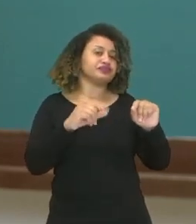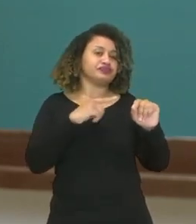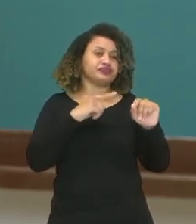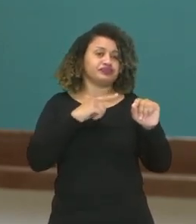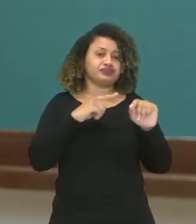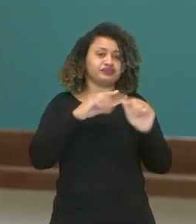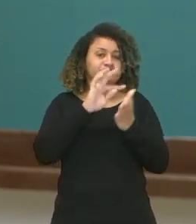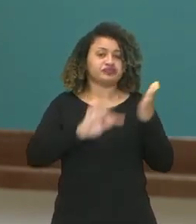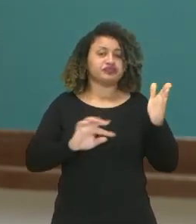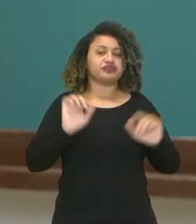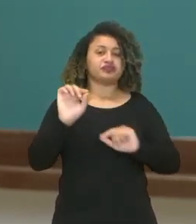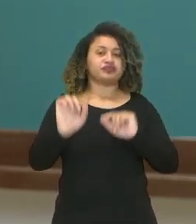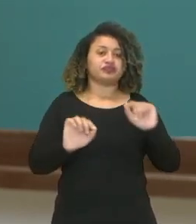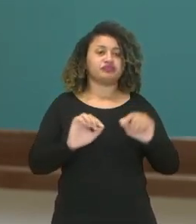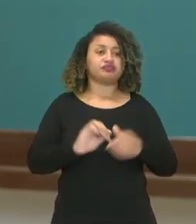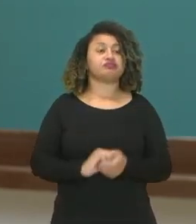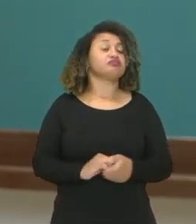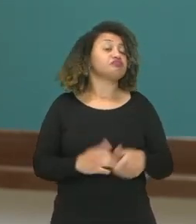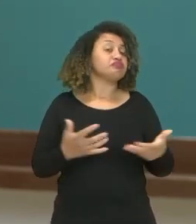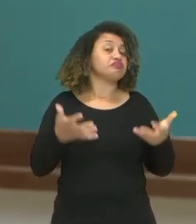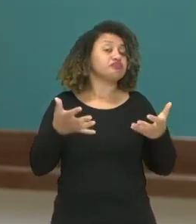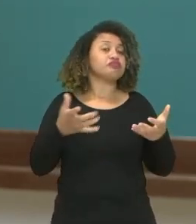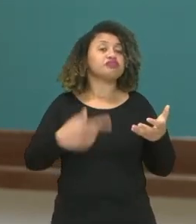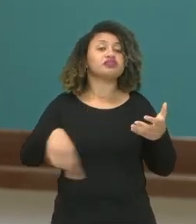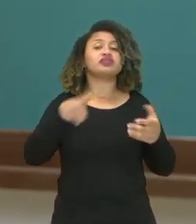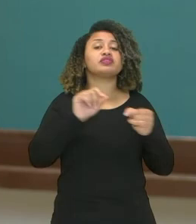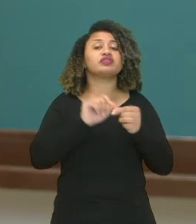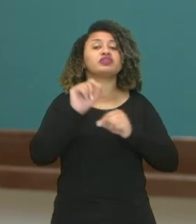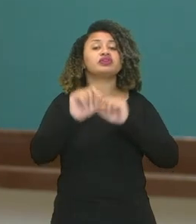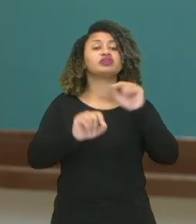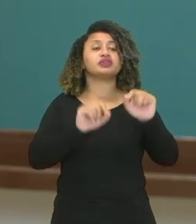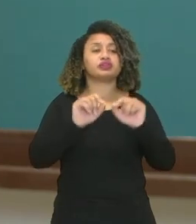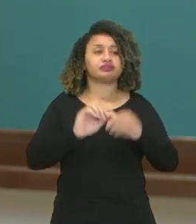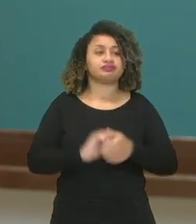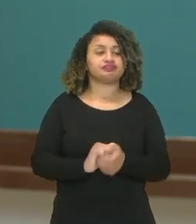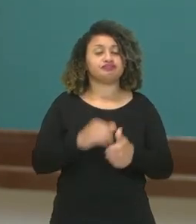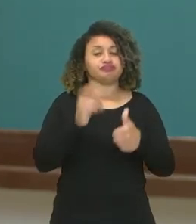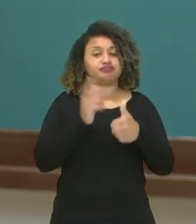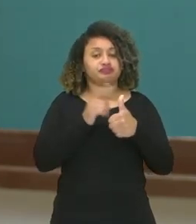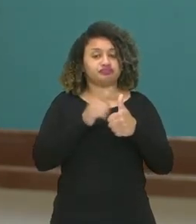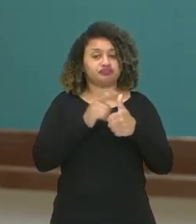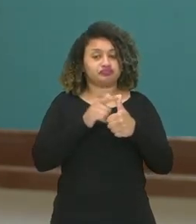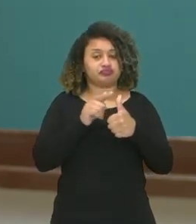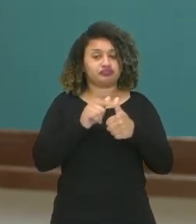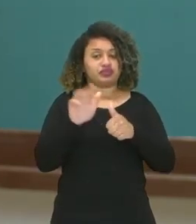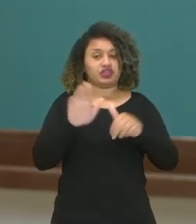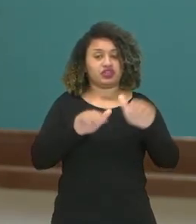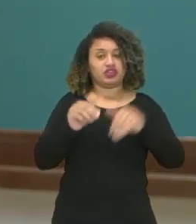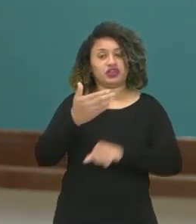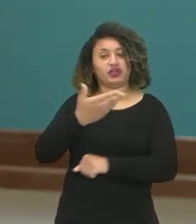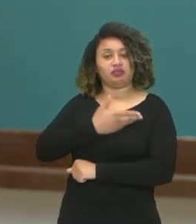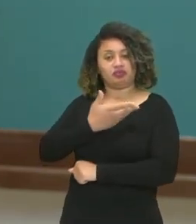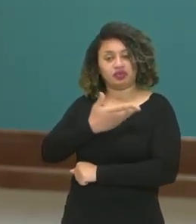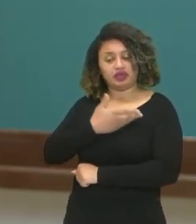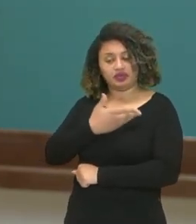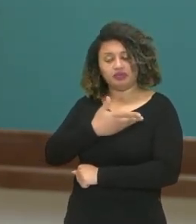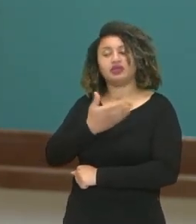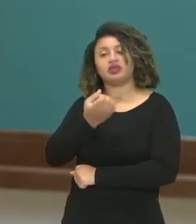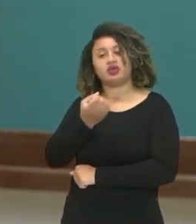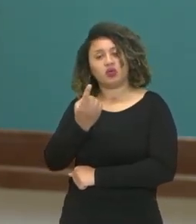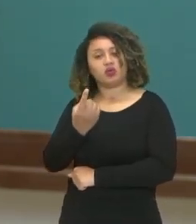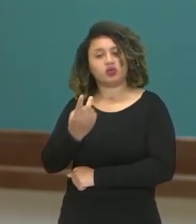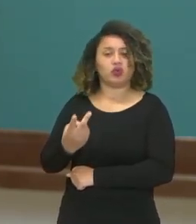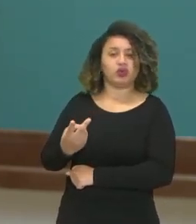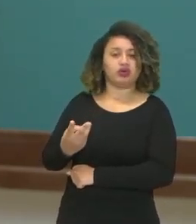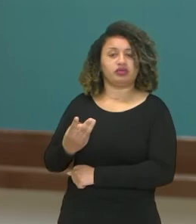texto. Então, o que, que eu quero que vocês façam agora? Primeiro, chama um colega ou mais para a gente